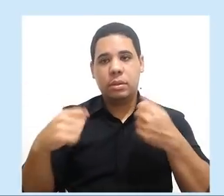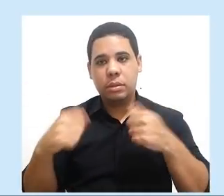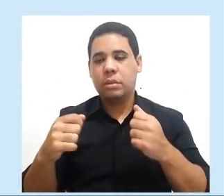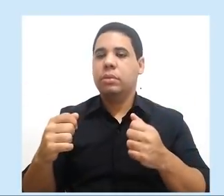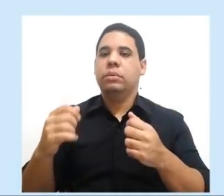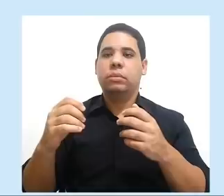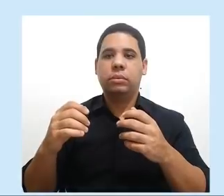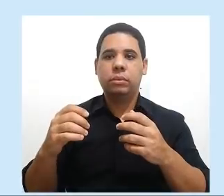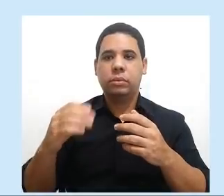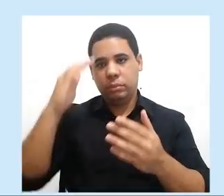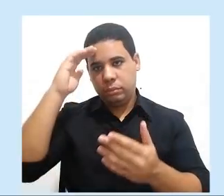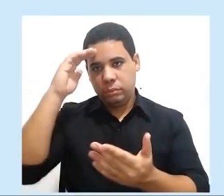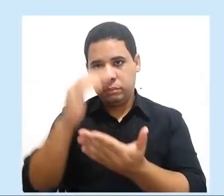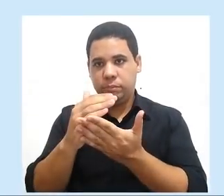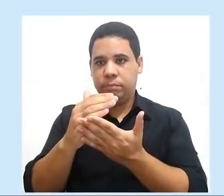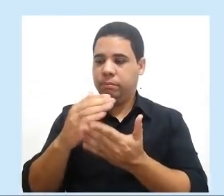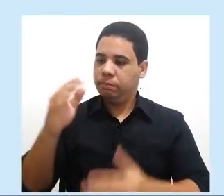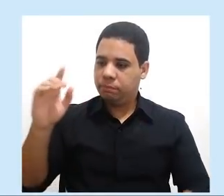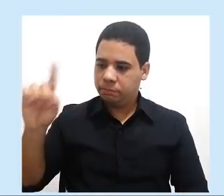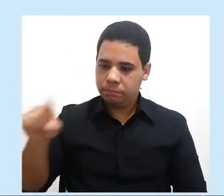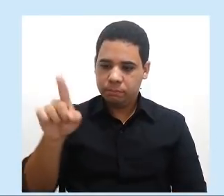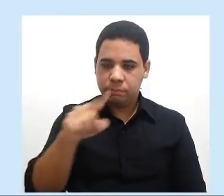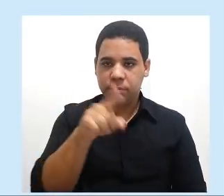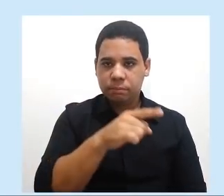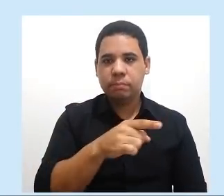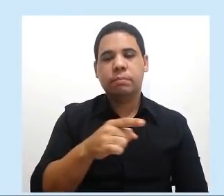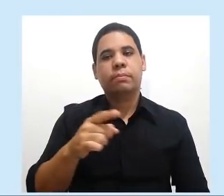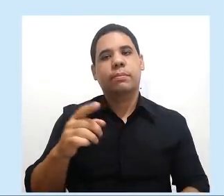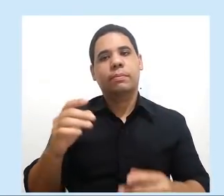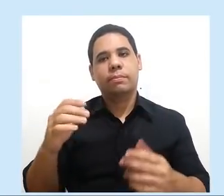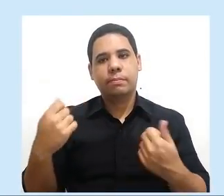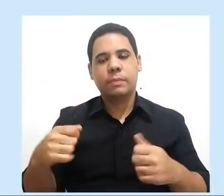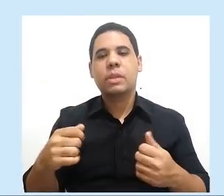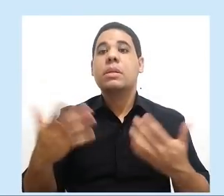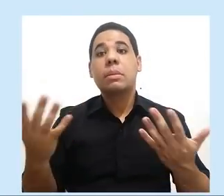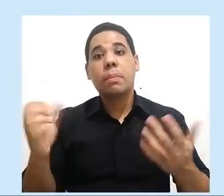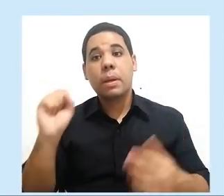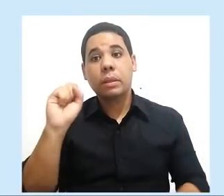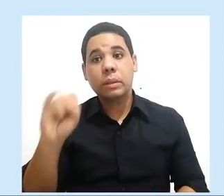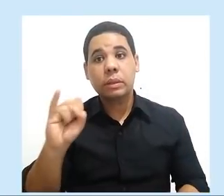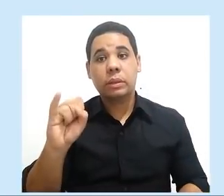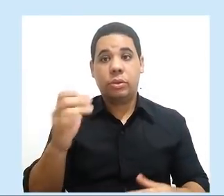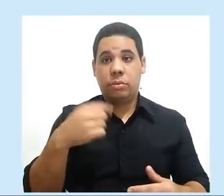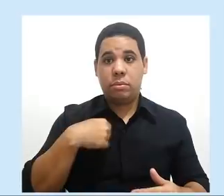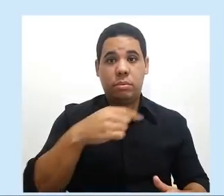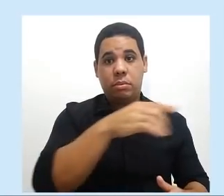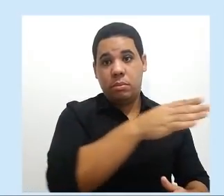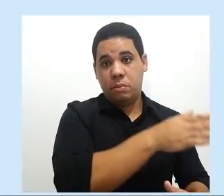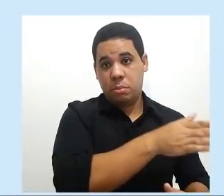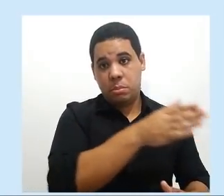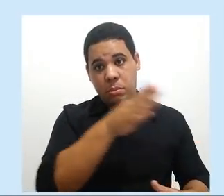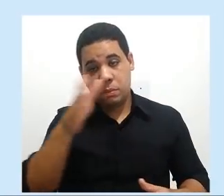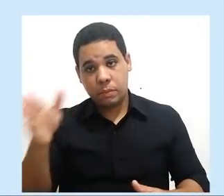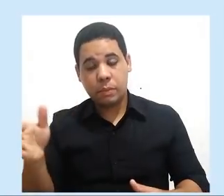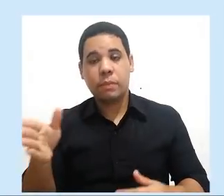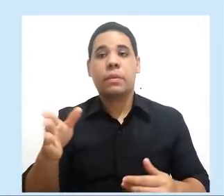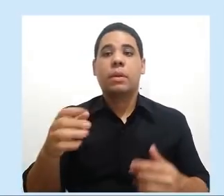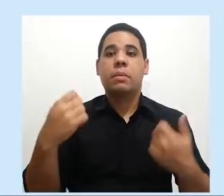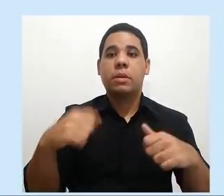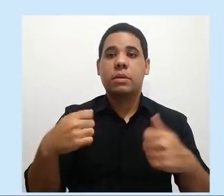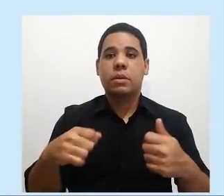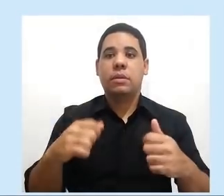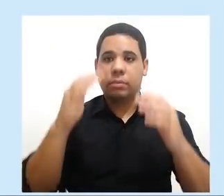vai andar nesse sentido. E você vai pular a mesma quantidade de casas. Se eu estou indo da direita para a esquerda, a vírgula